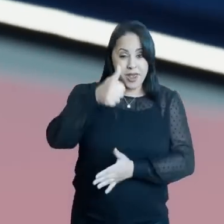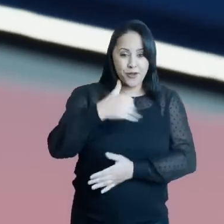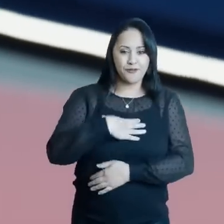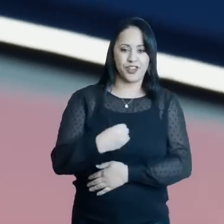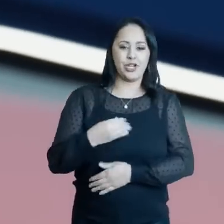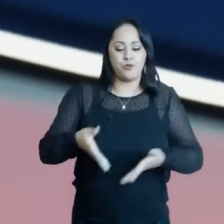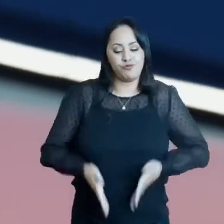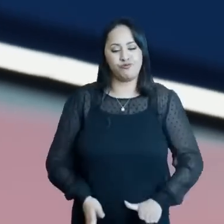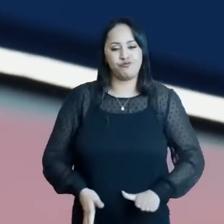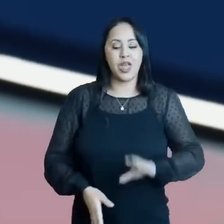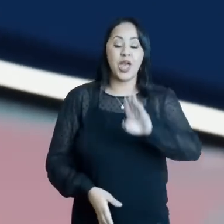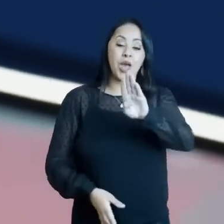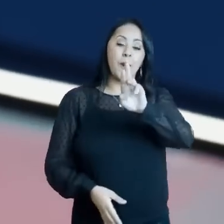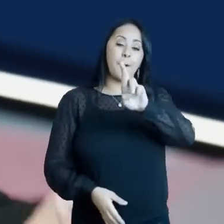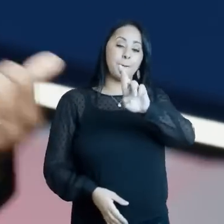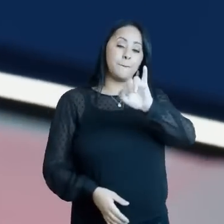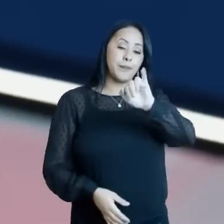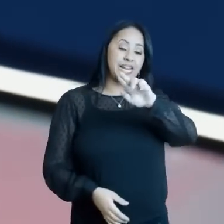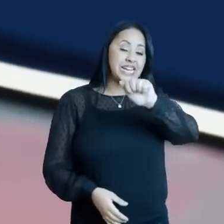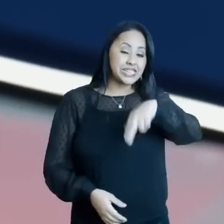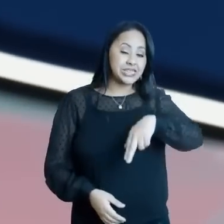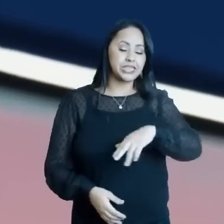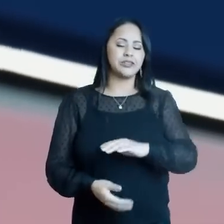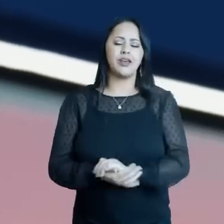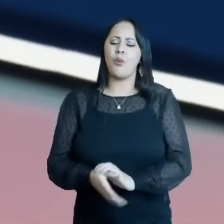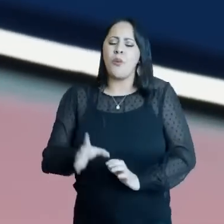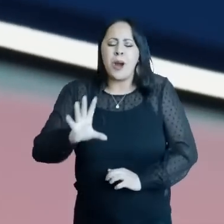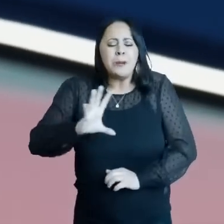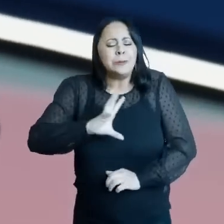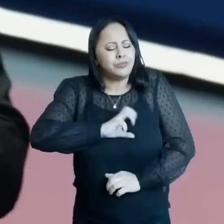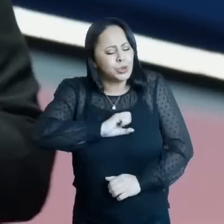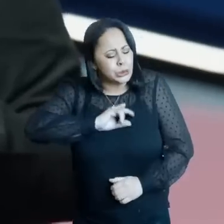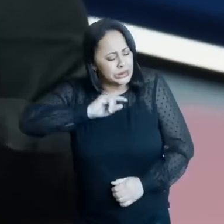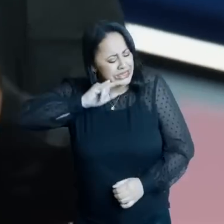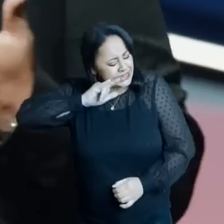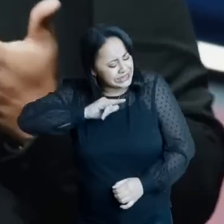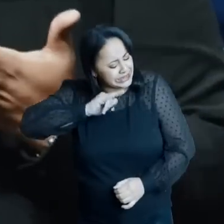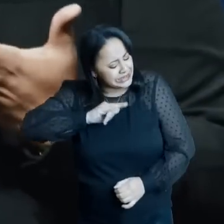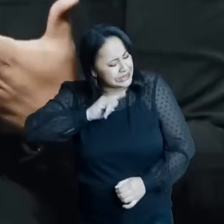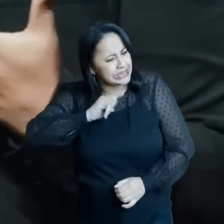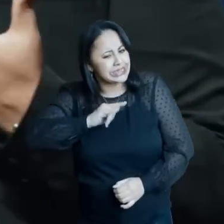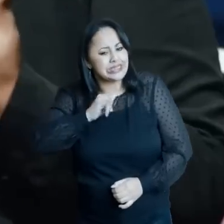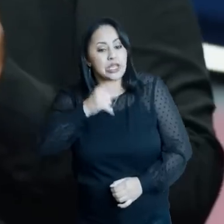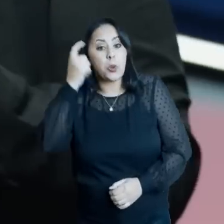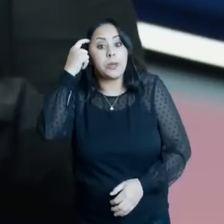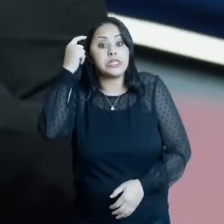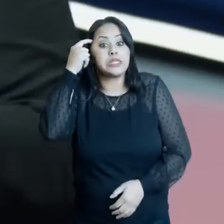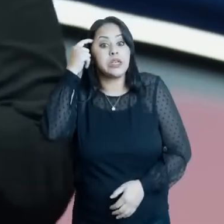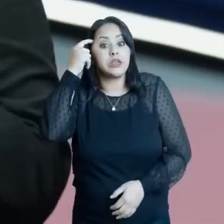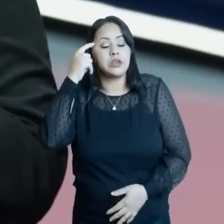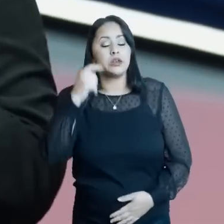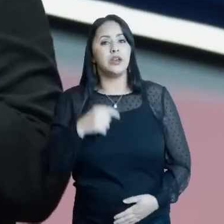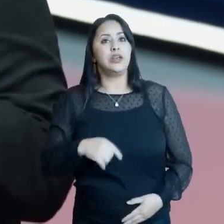tenho um amor tão grande por ele, eu senti um amor tão grande, a ponto que eu pensei assim,